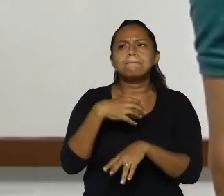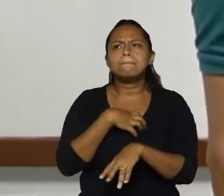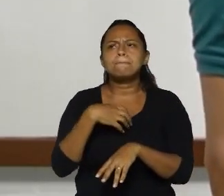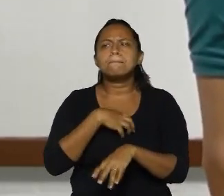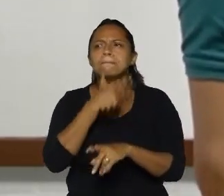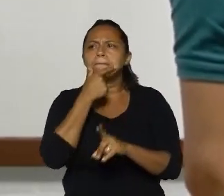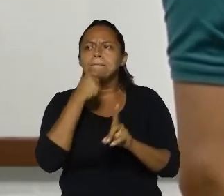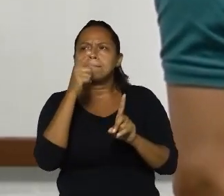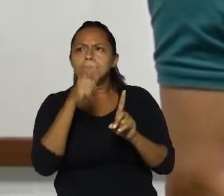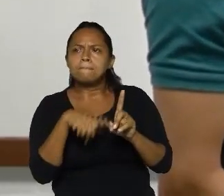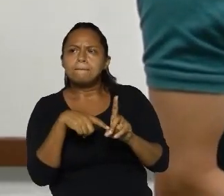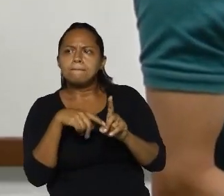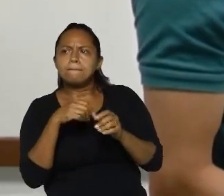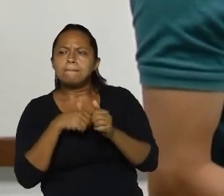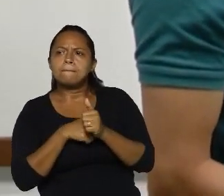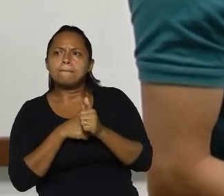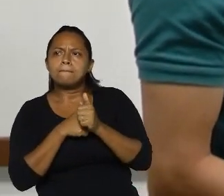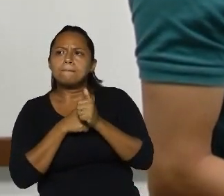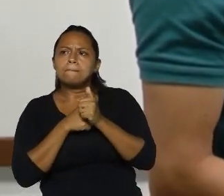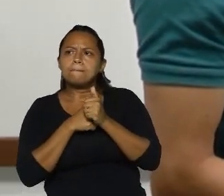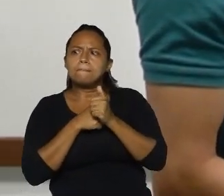Relacionando os sintomas apresentados